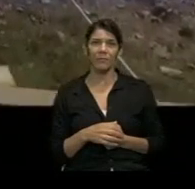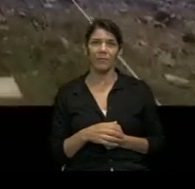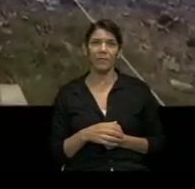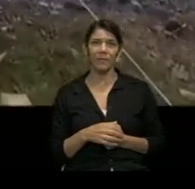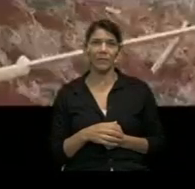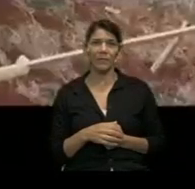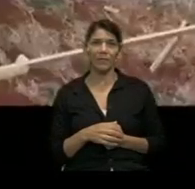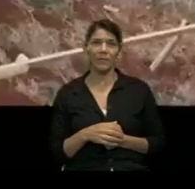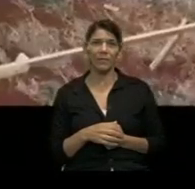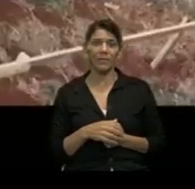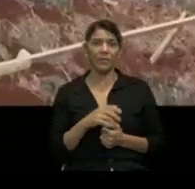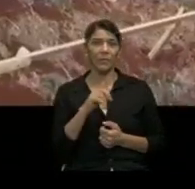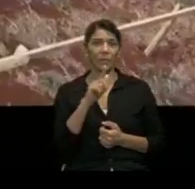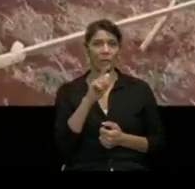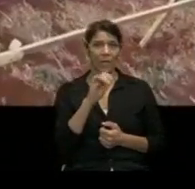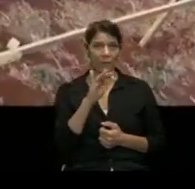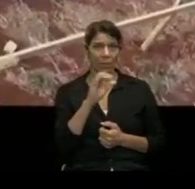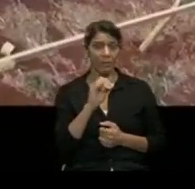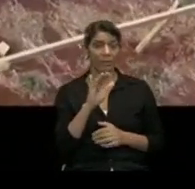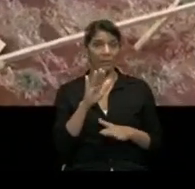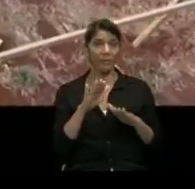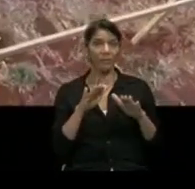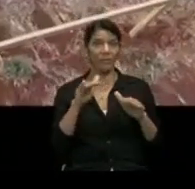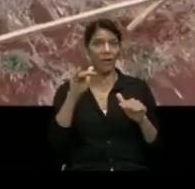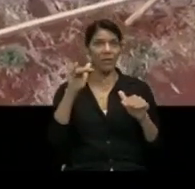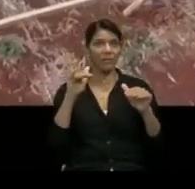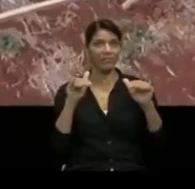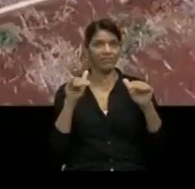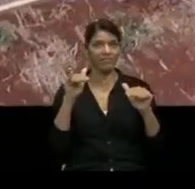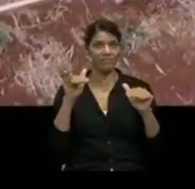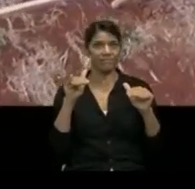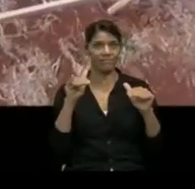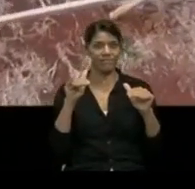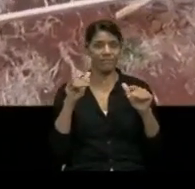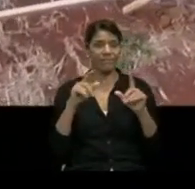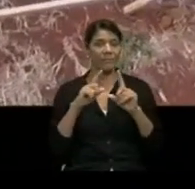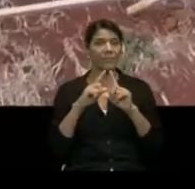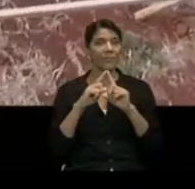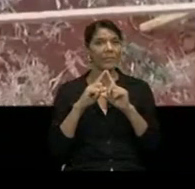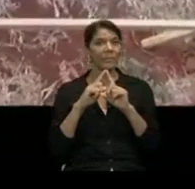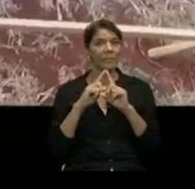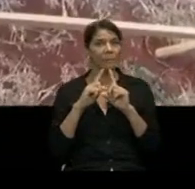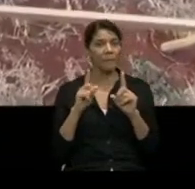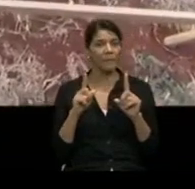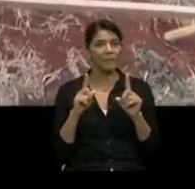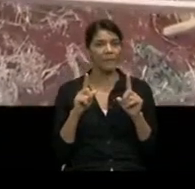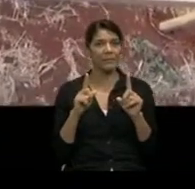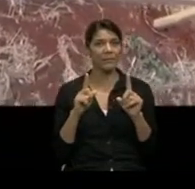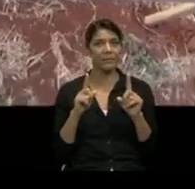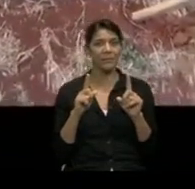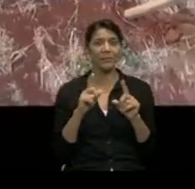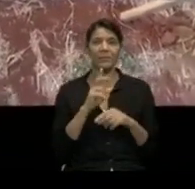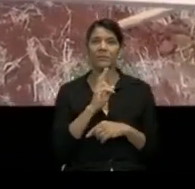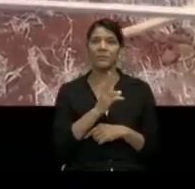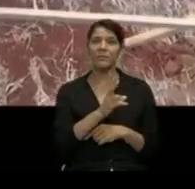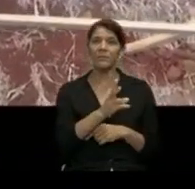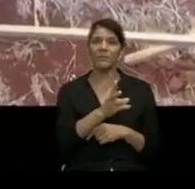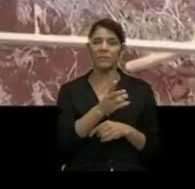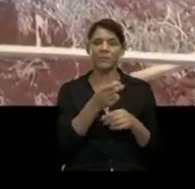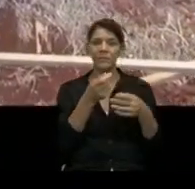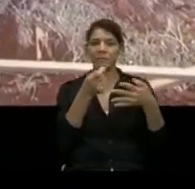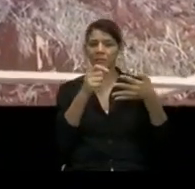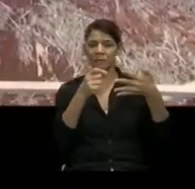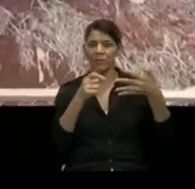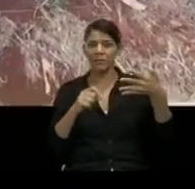ele pode estar fora de eixo, tá? Mas, entretanto, a gente corrige